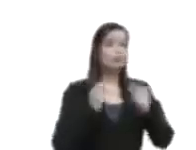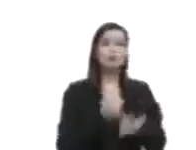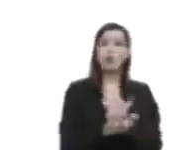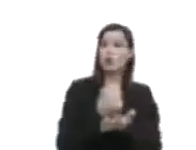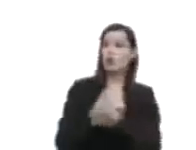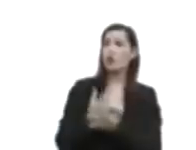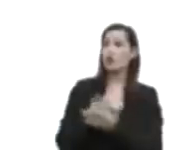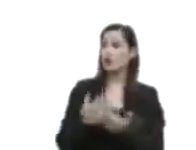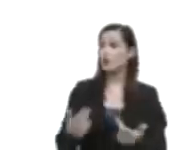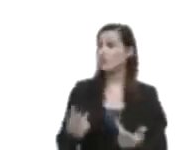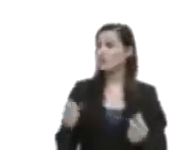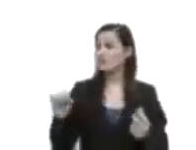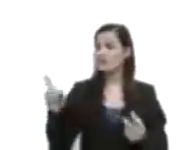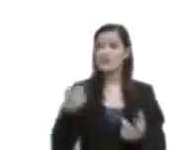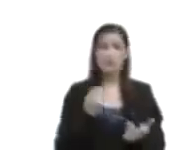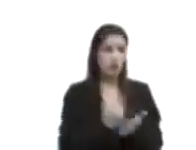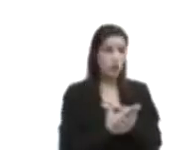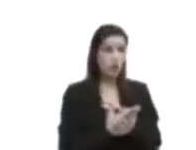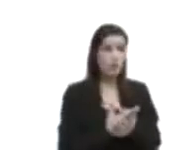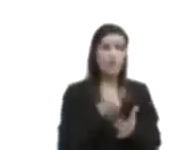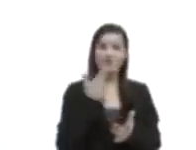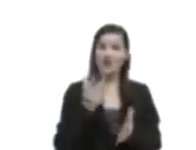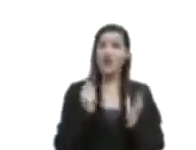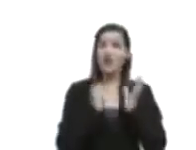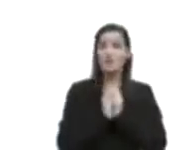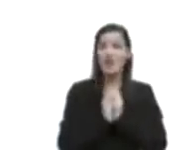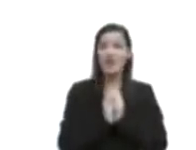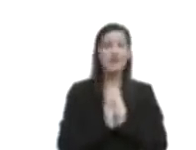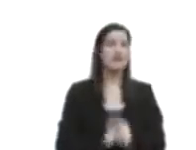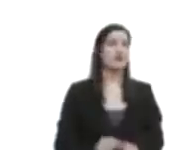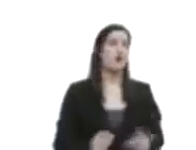Quem gasta diz amém. Fala a verdade, irmã.